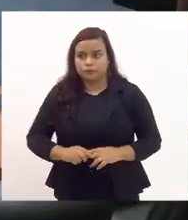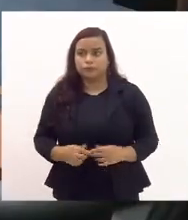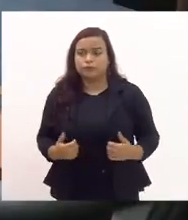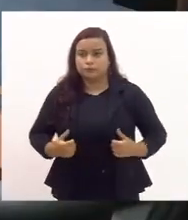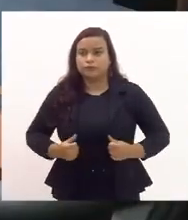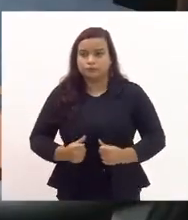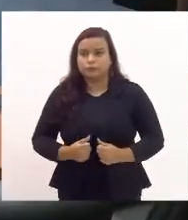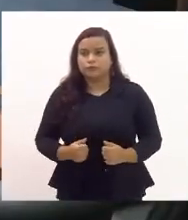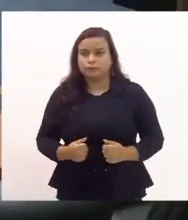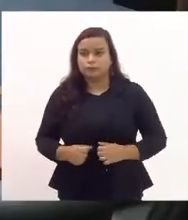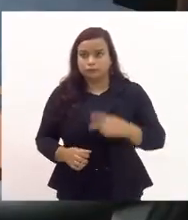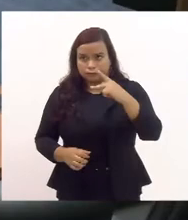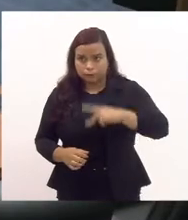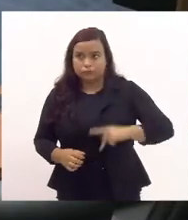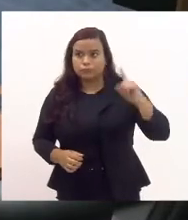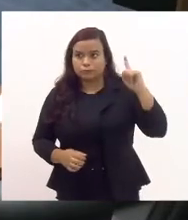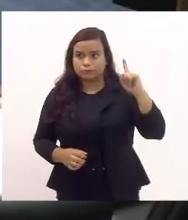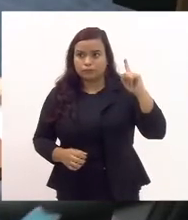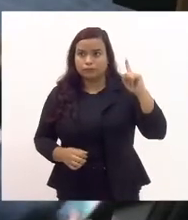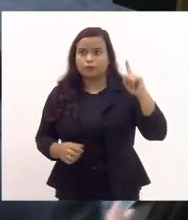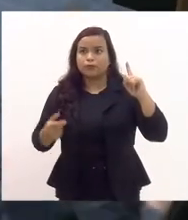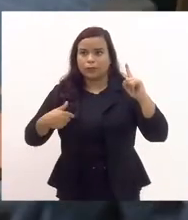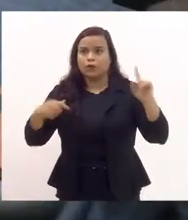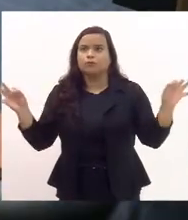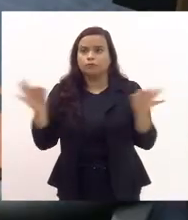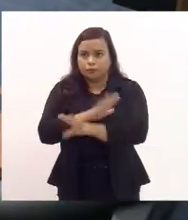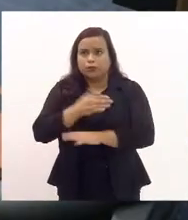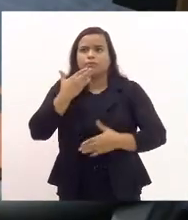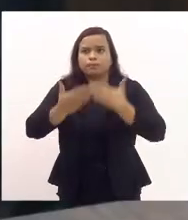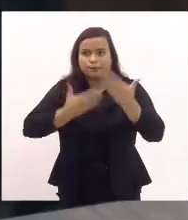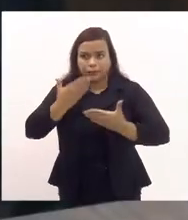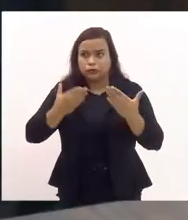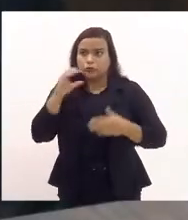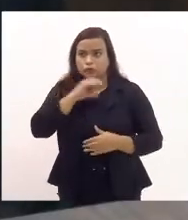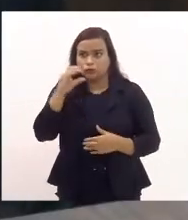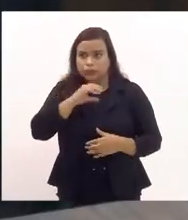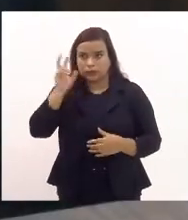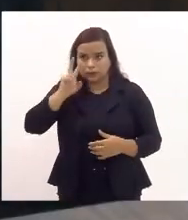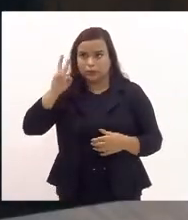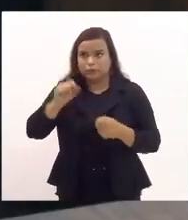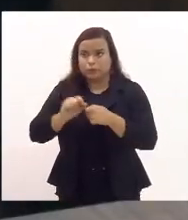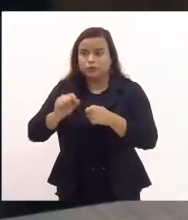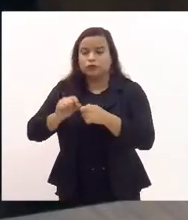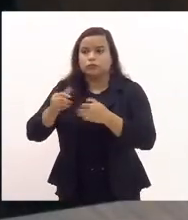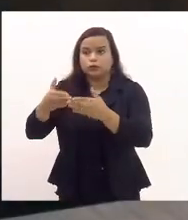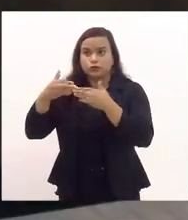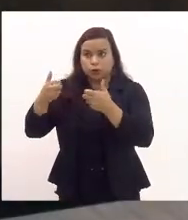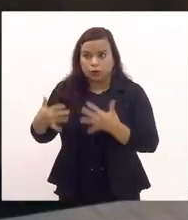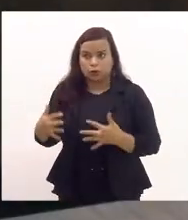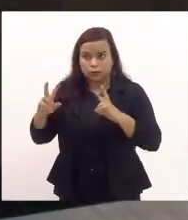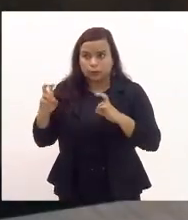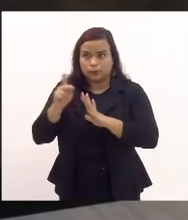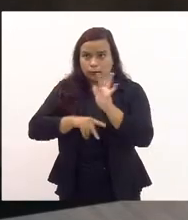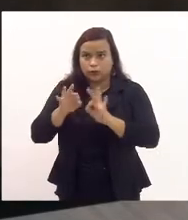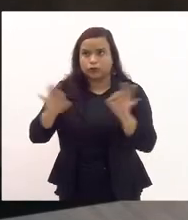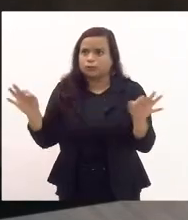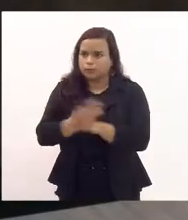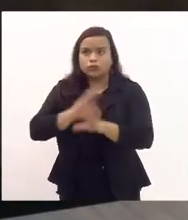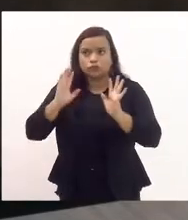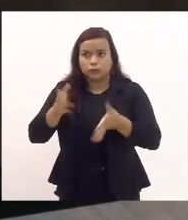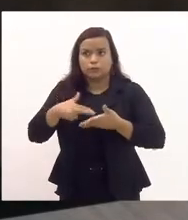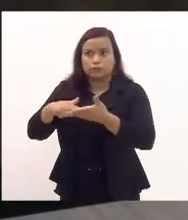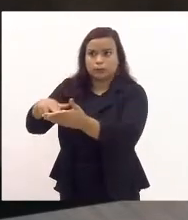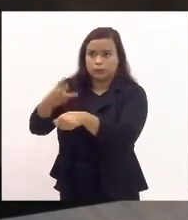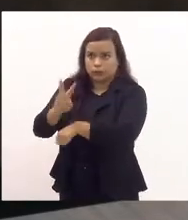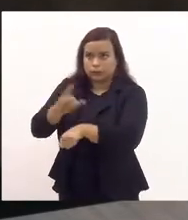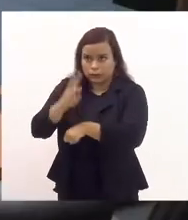à venda disciplina eu completei aqueles pedidos de urgência que tinha feito uma questão de sobre os projetos já completei já mandei